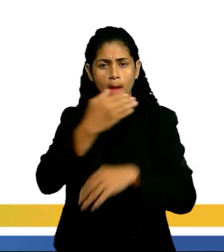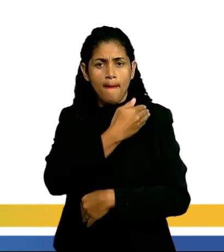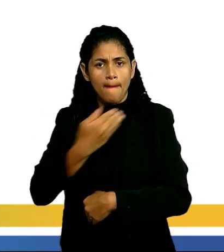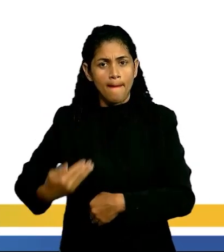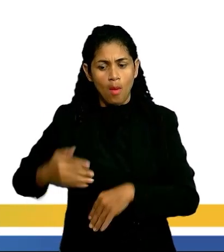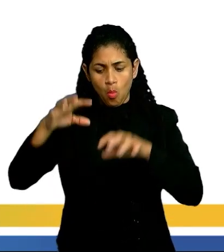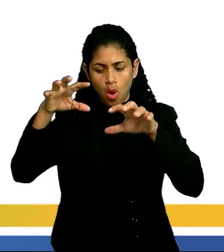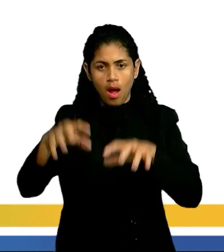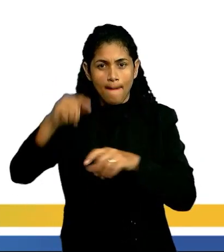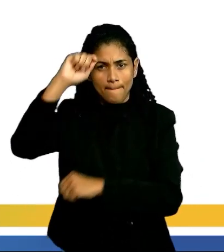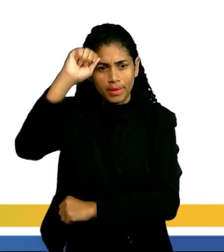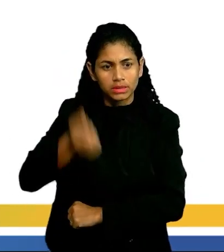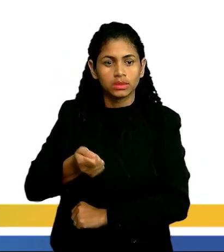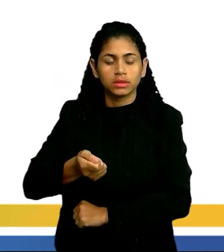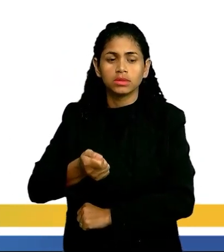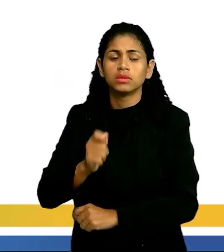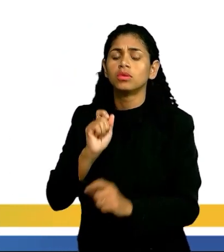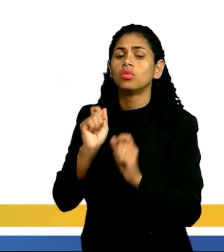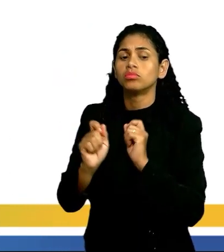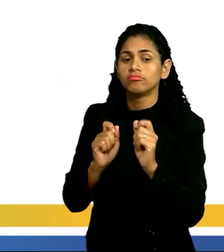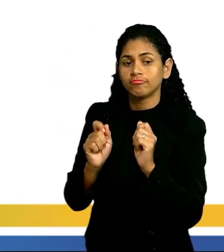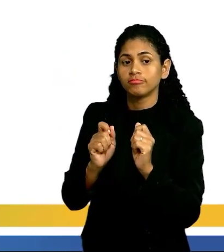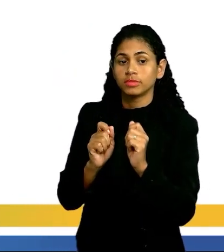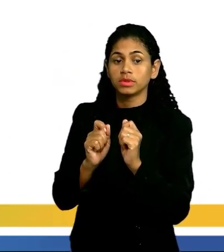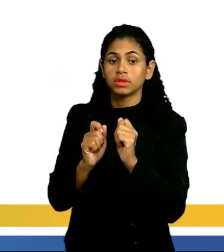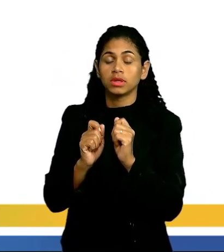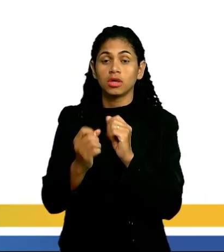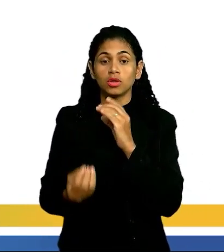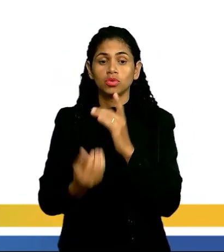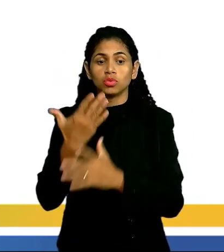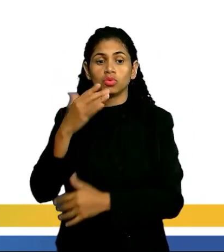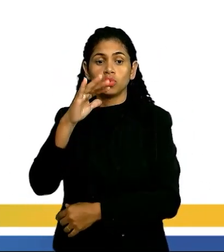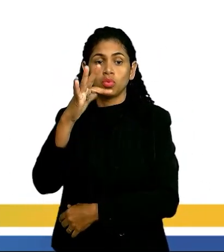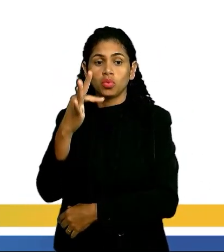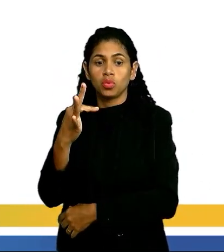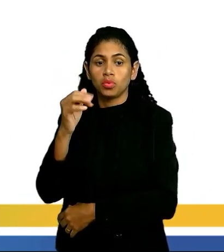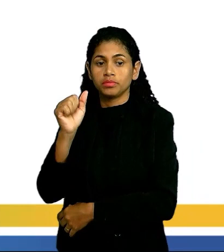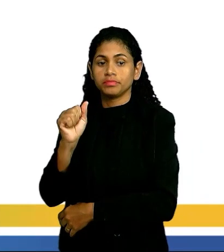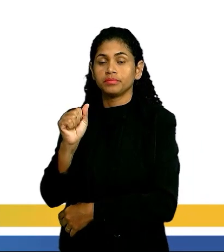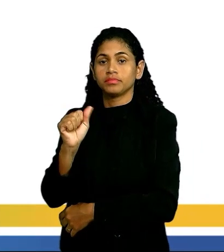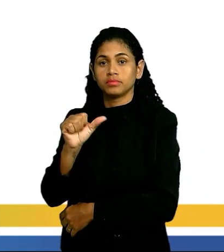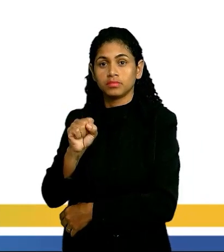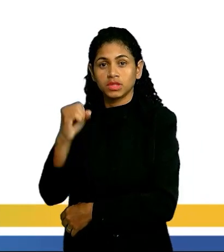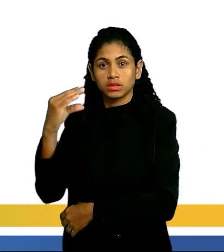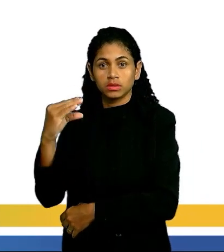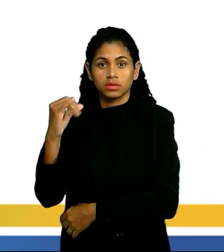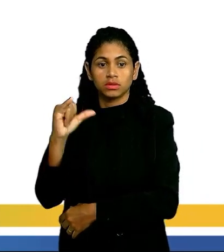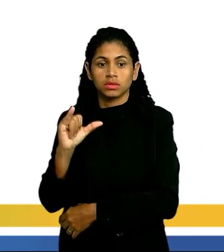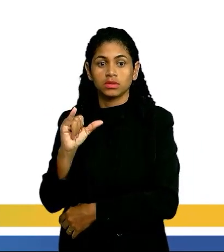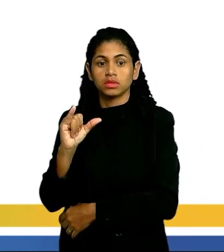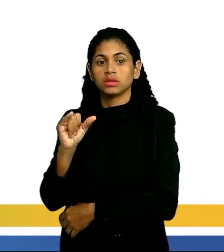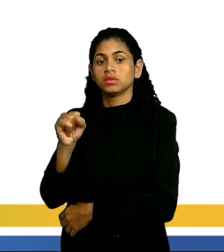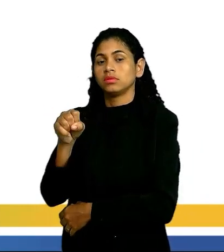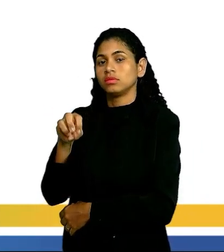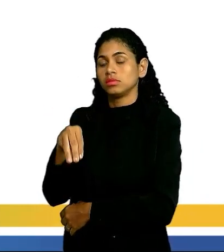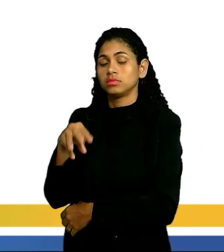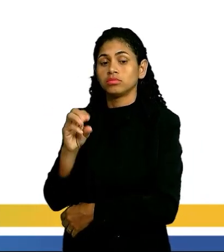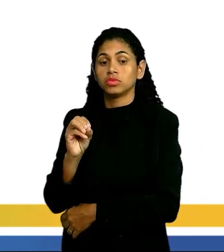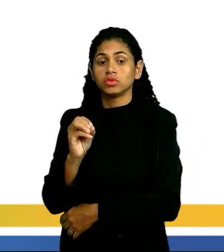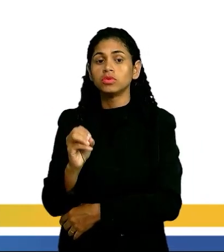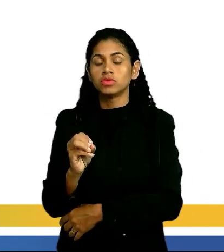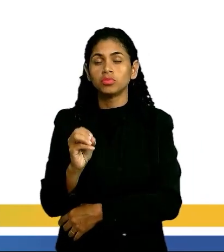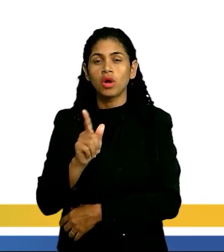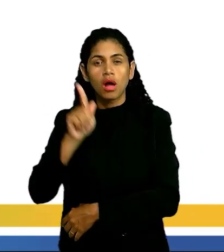mais recentes, né? Vai ser o fascismo italiano, que vai ter como seu líder, né, Benito Mussolini, que vai